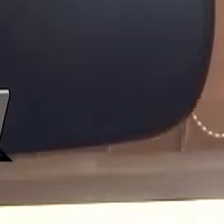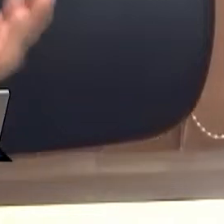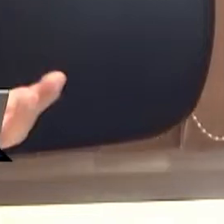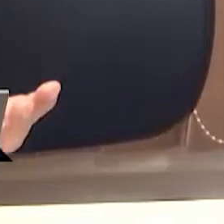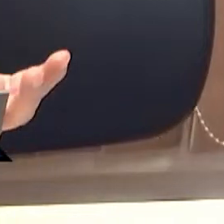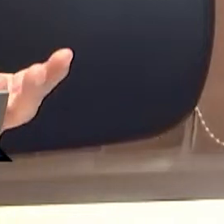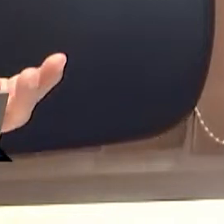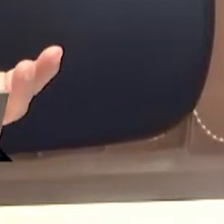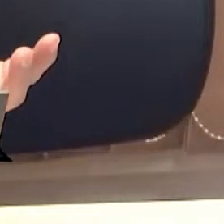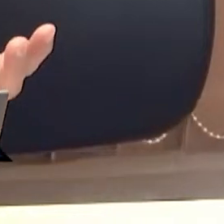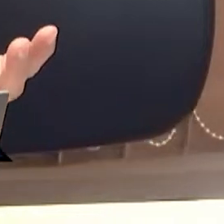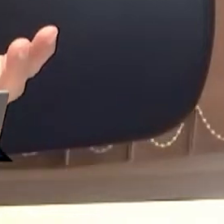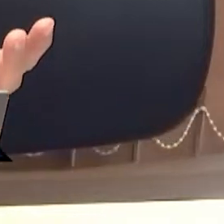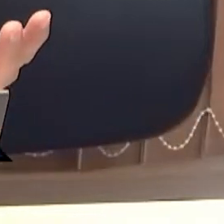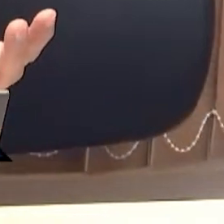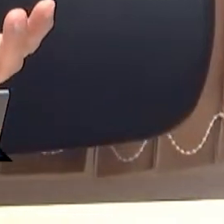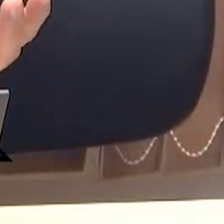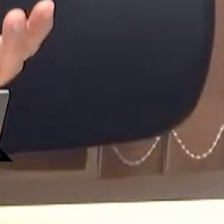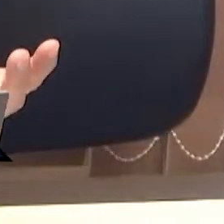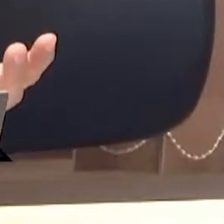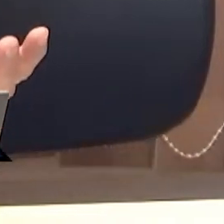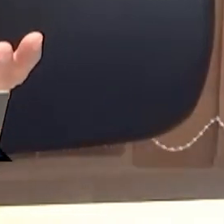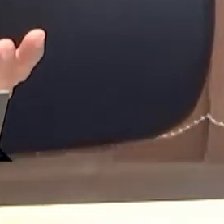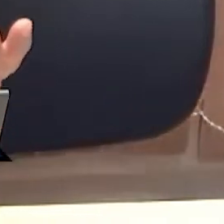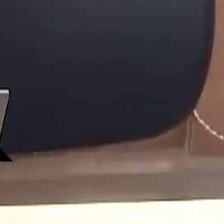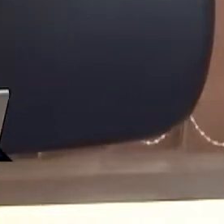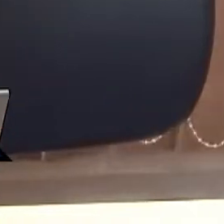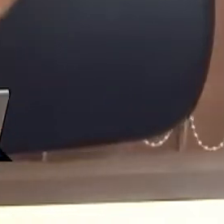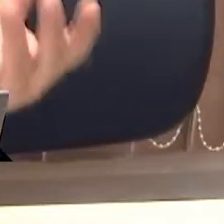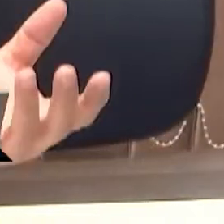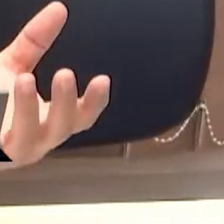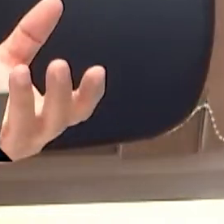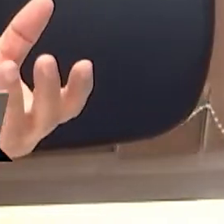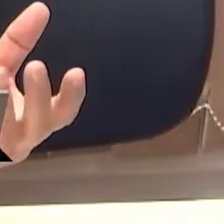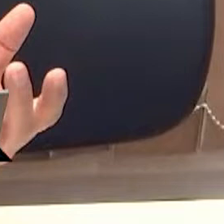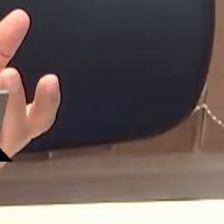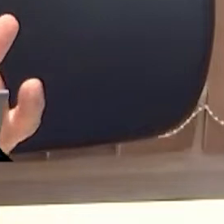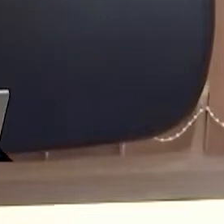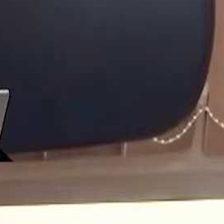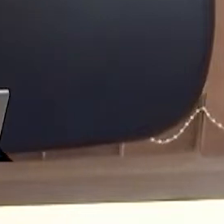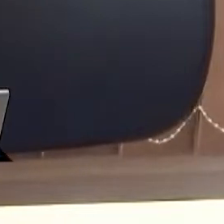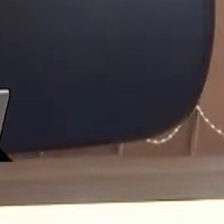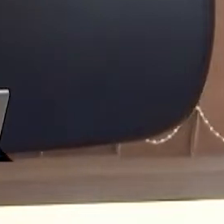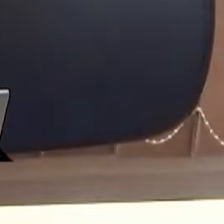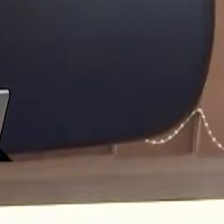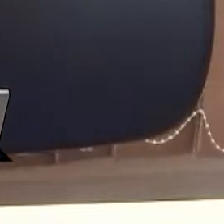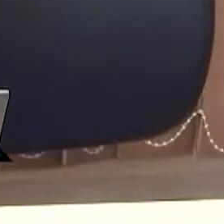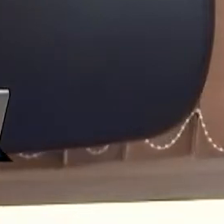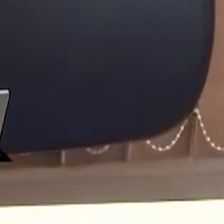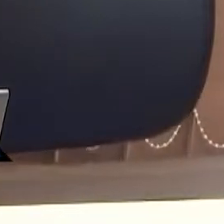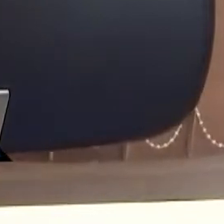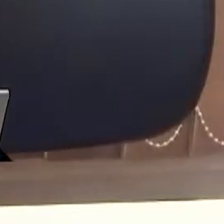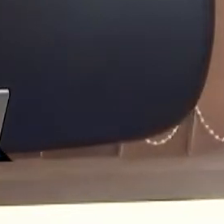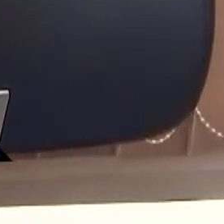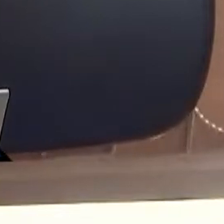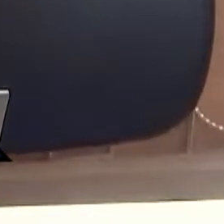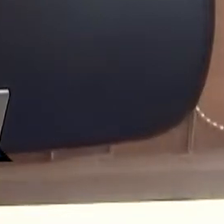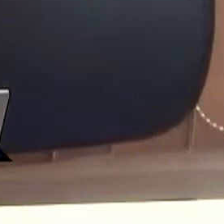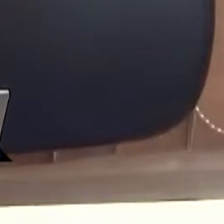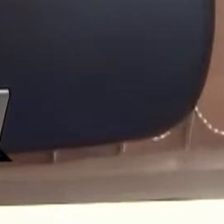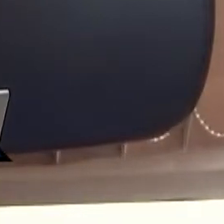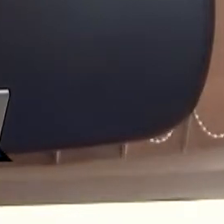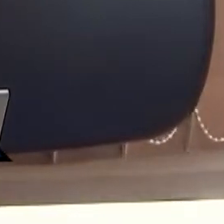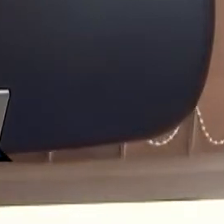a responsabilidade. Muitas vezes a gente fica em dúvida se a responsabilidade pela poda, principalmente das